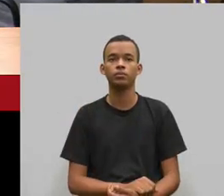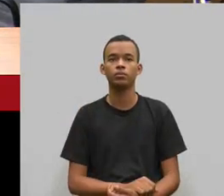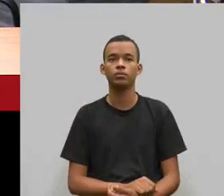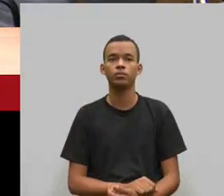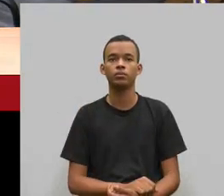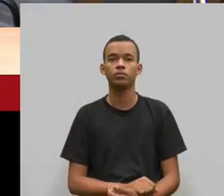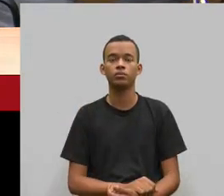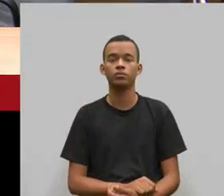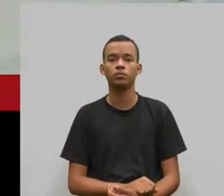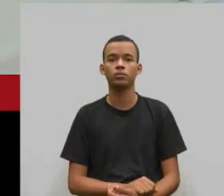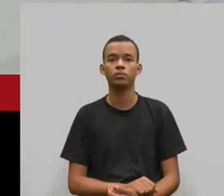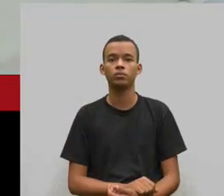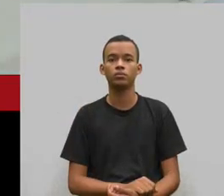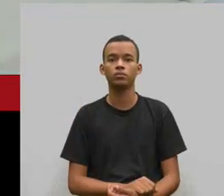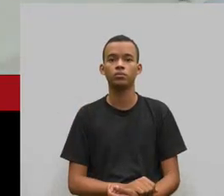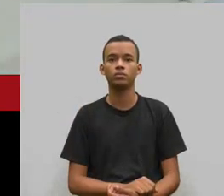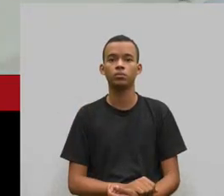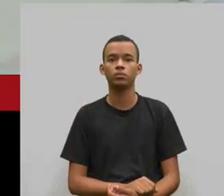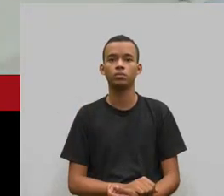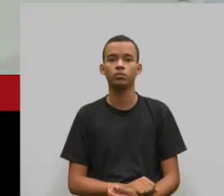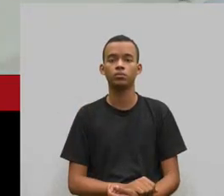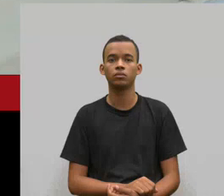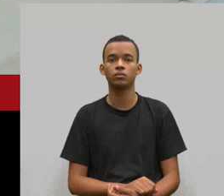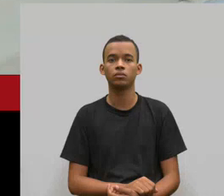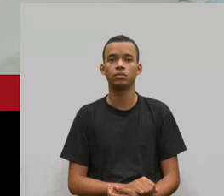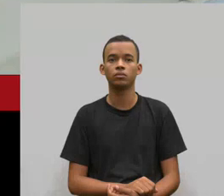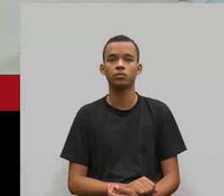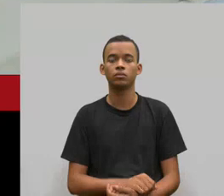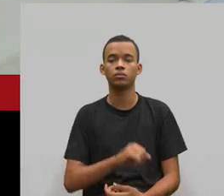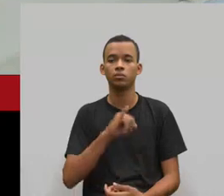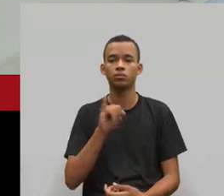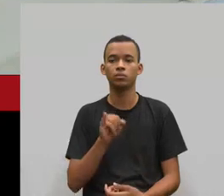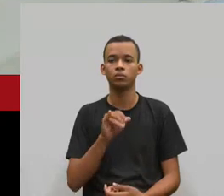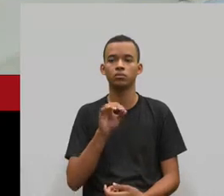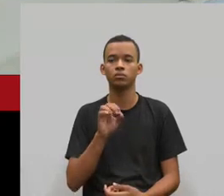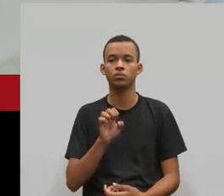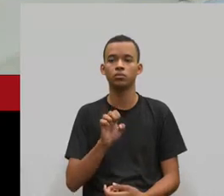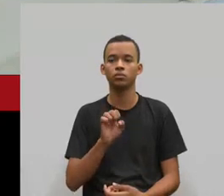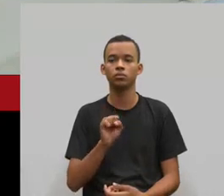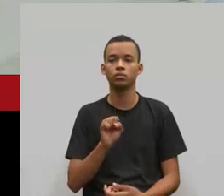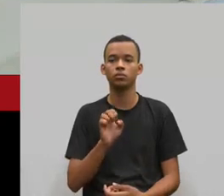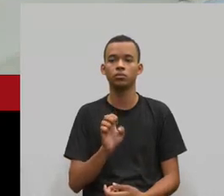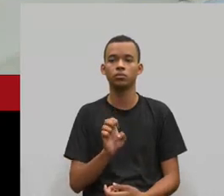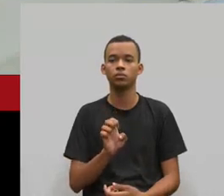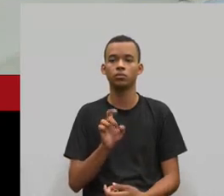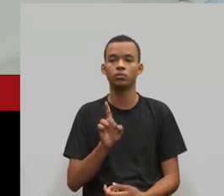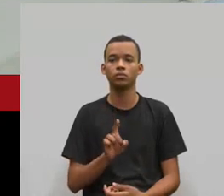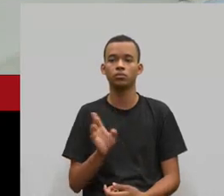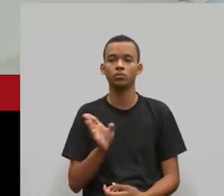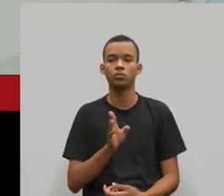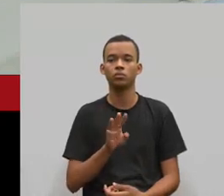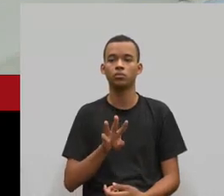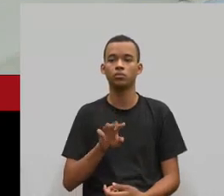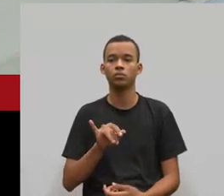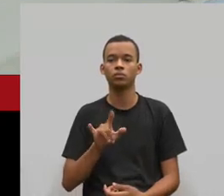profissional José Ilson Pereira Júnior também ex-atleta